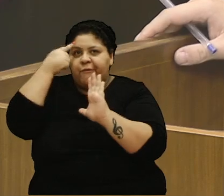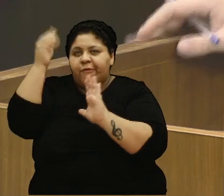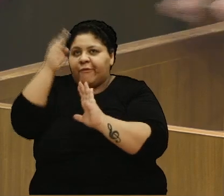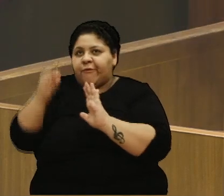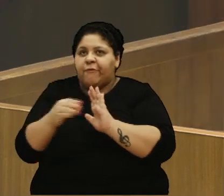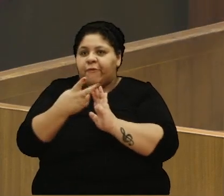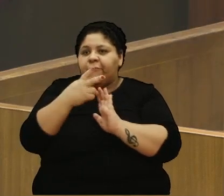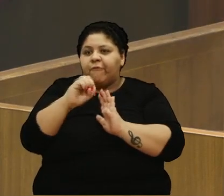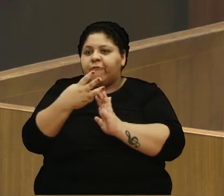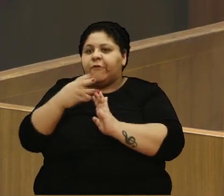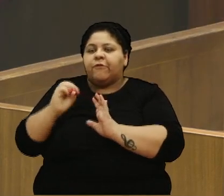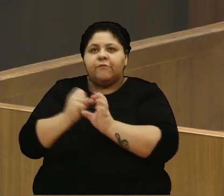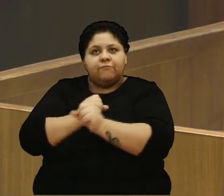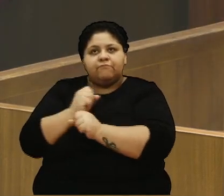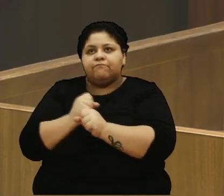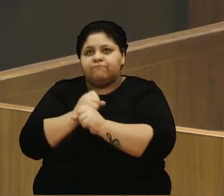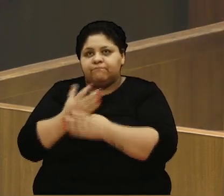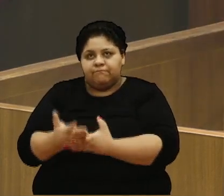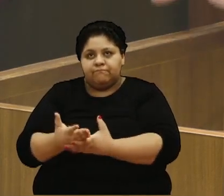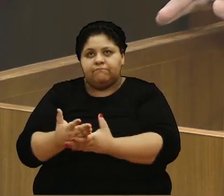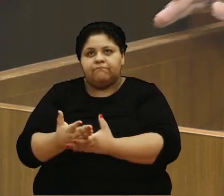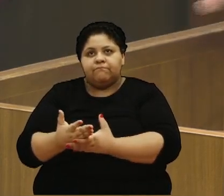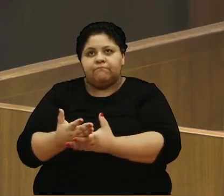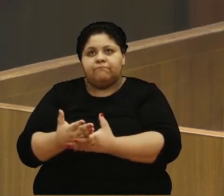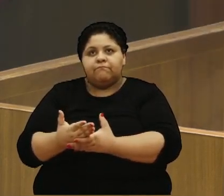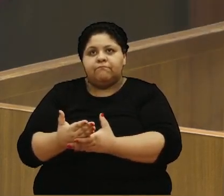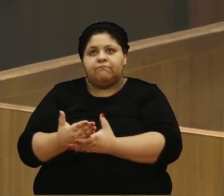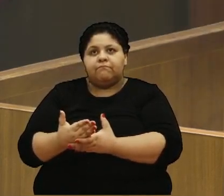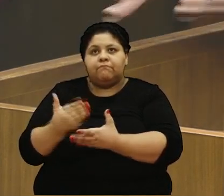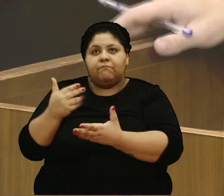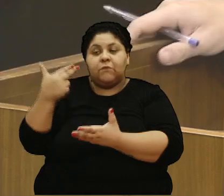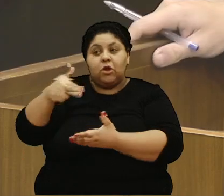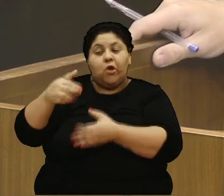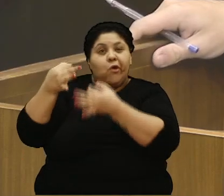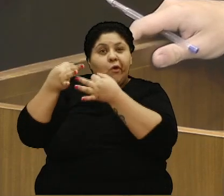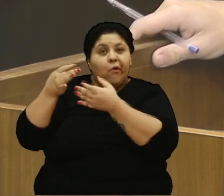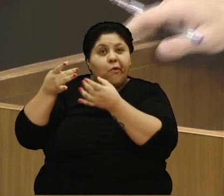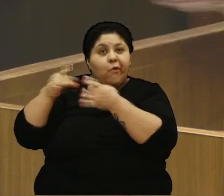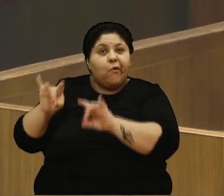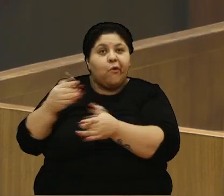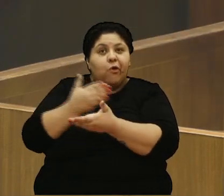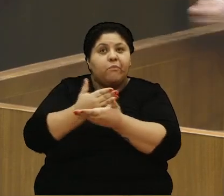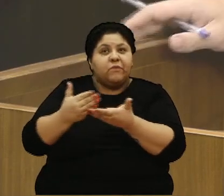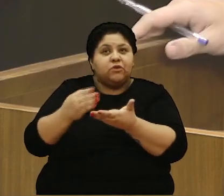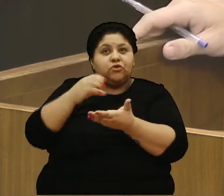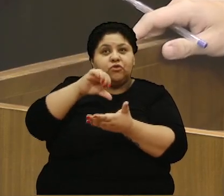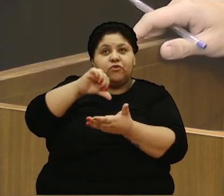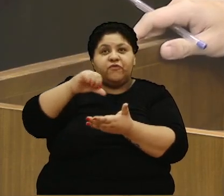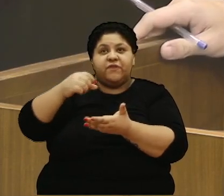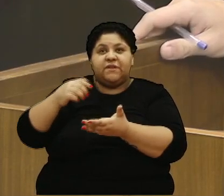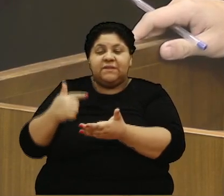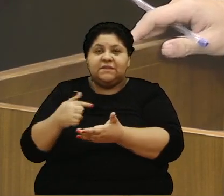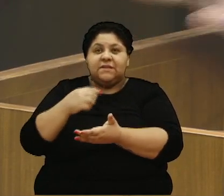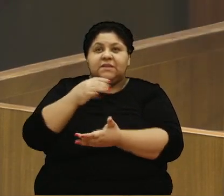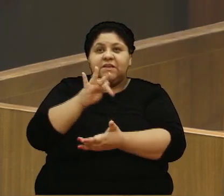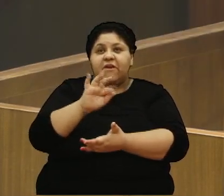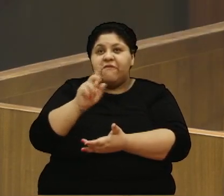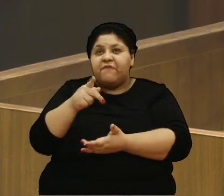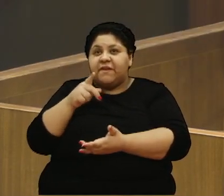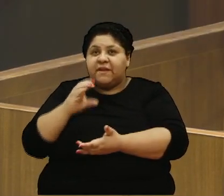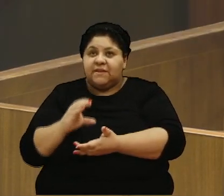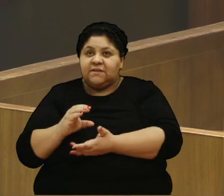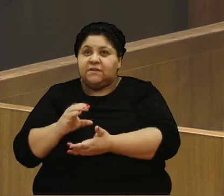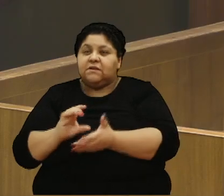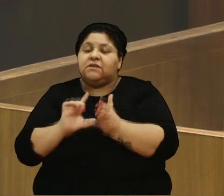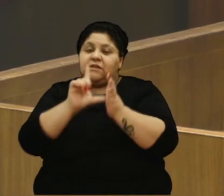anos. O desarmamento ali começou em 97 com o FHC, aí ele passou pro Lula, né? E todos